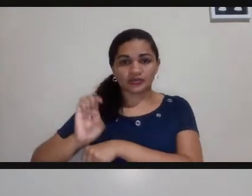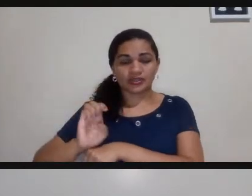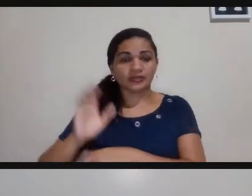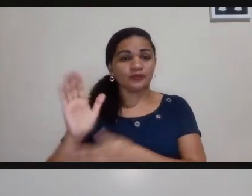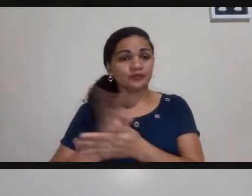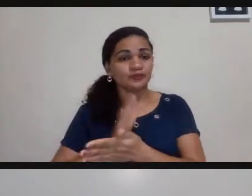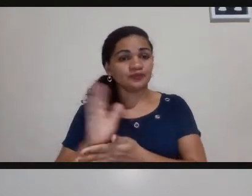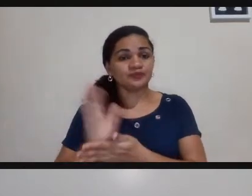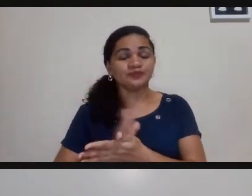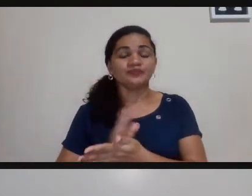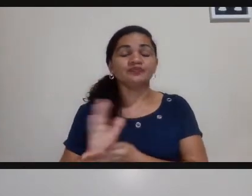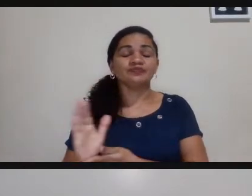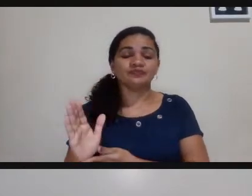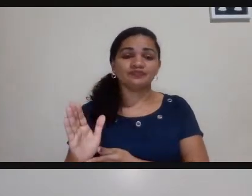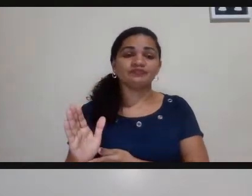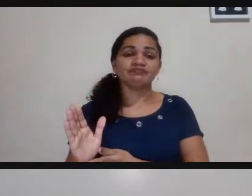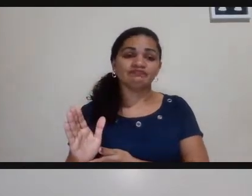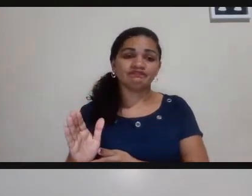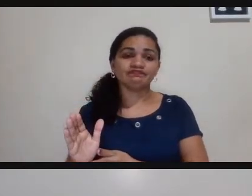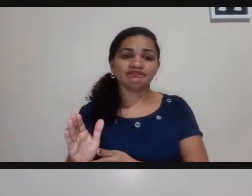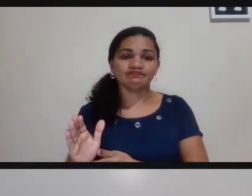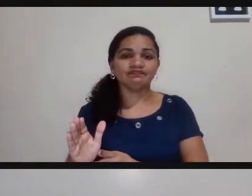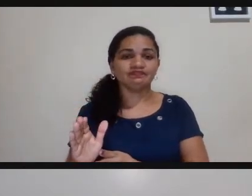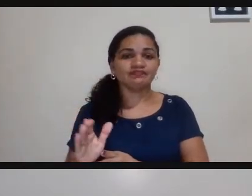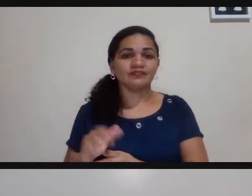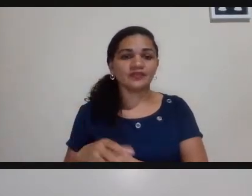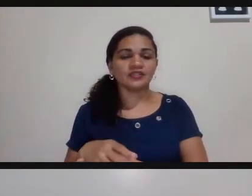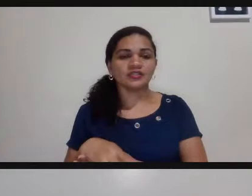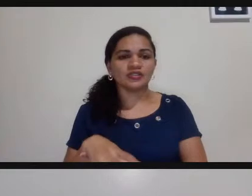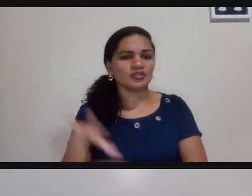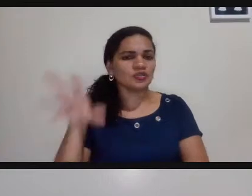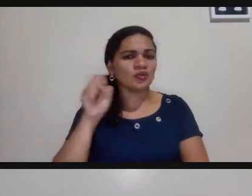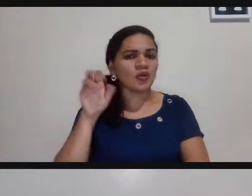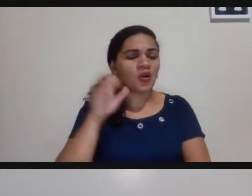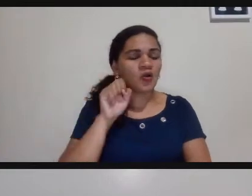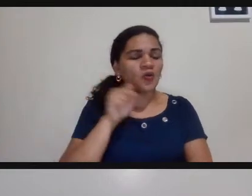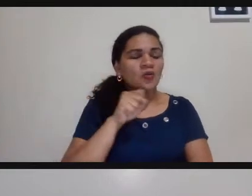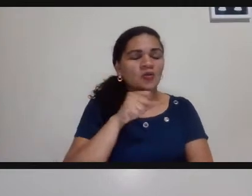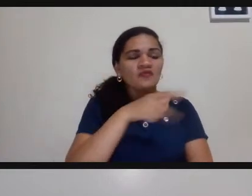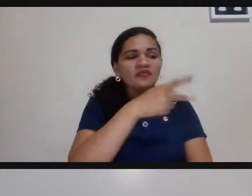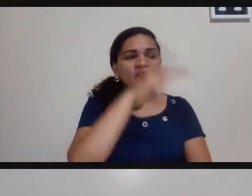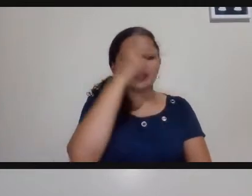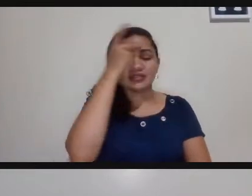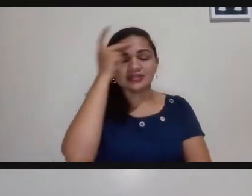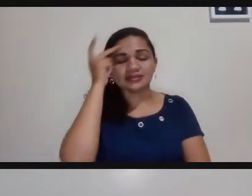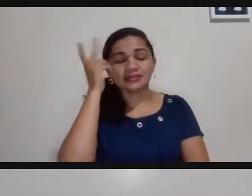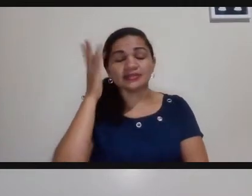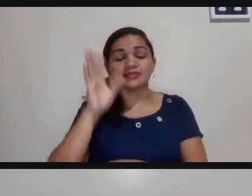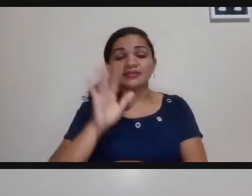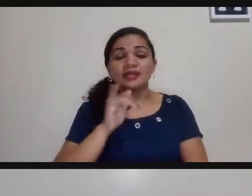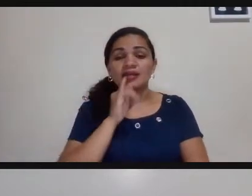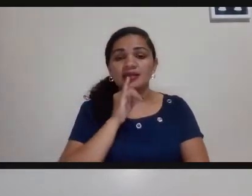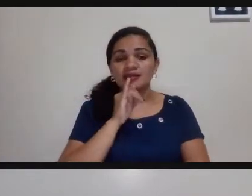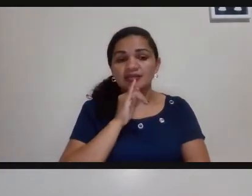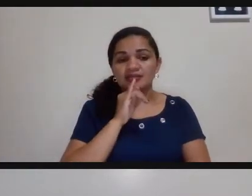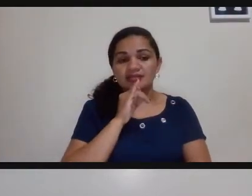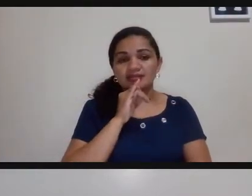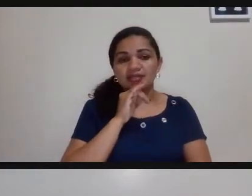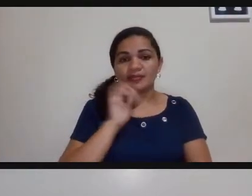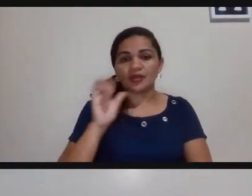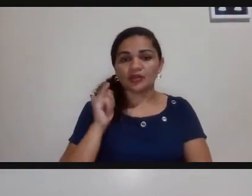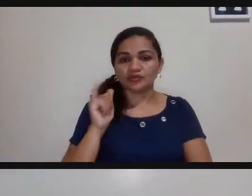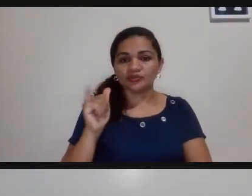vezes é a gente escutava relatos vamos pegar o caso aqui demandas maiores hidrelétricas do país Tucuruí e